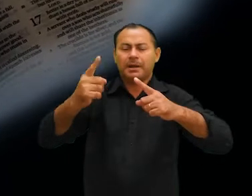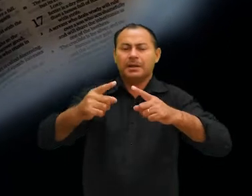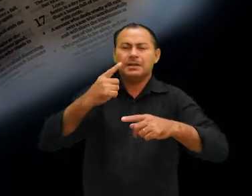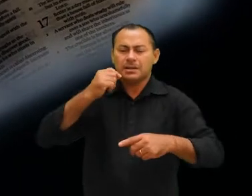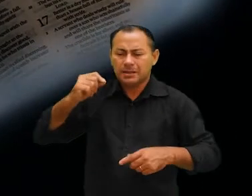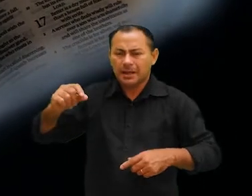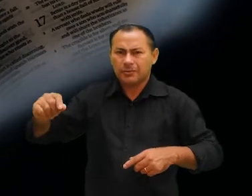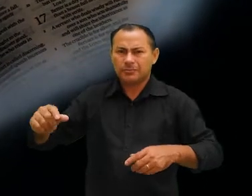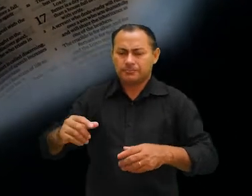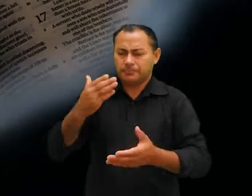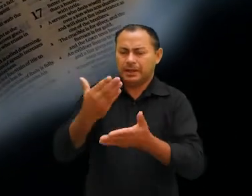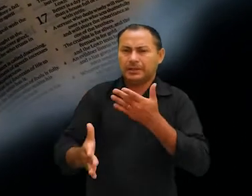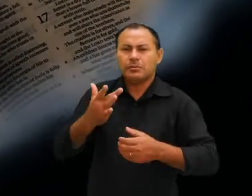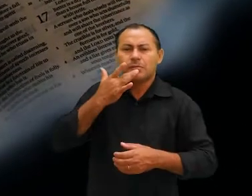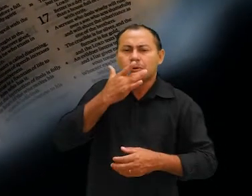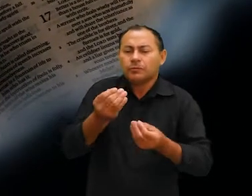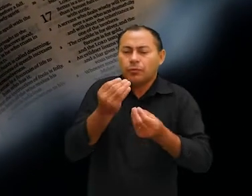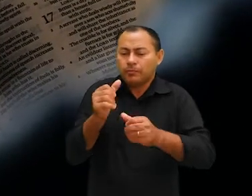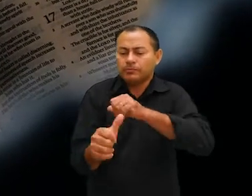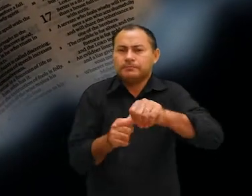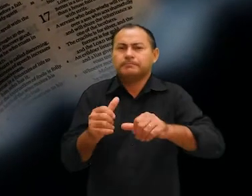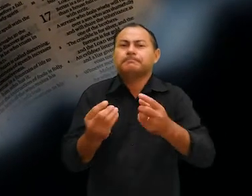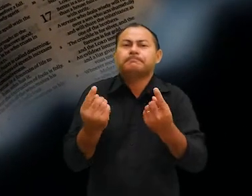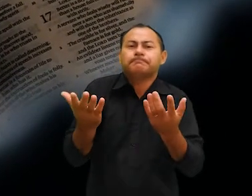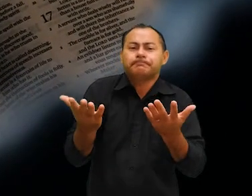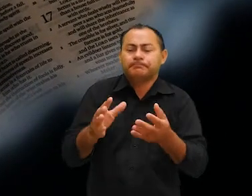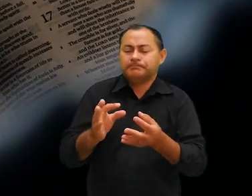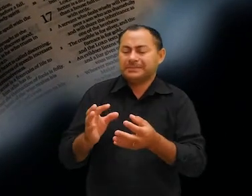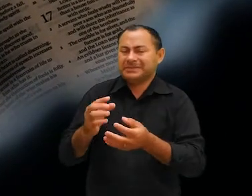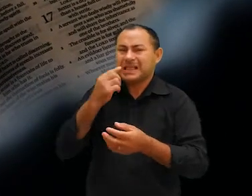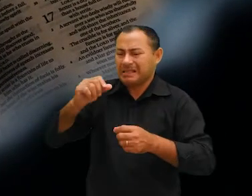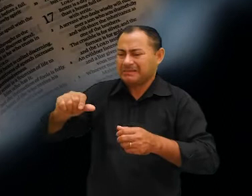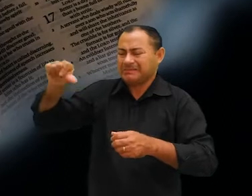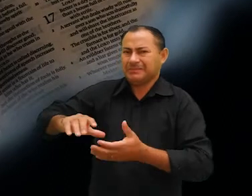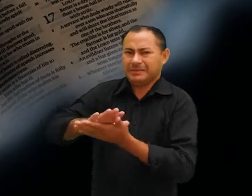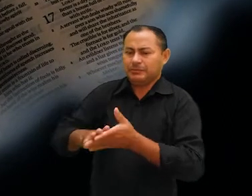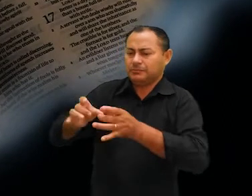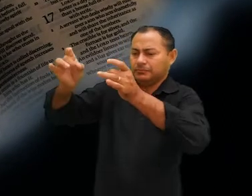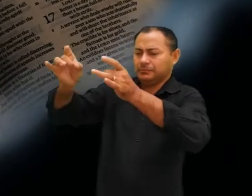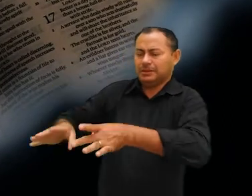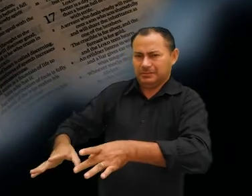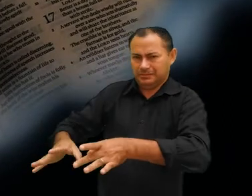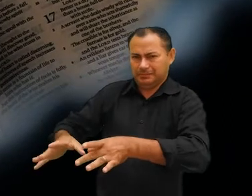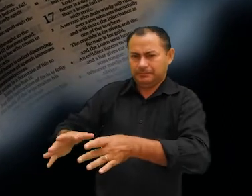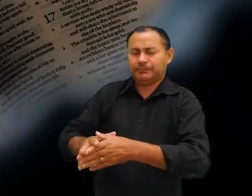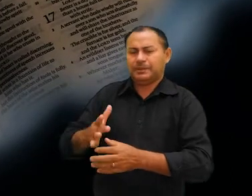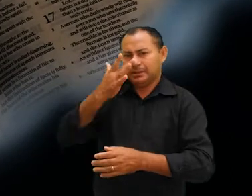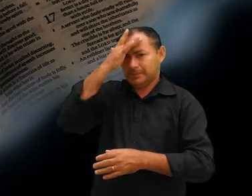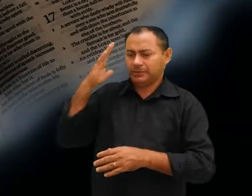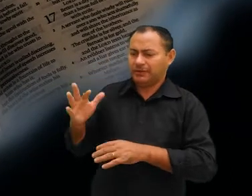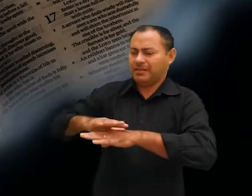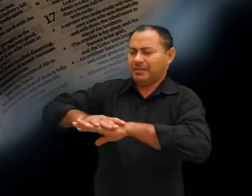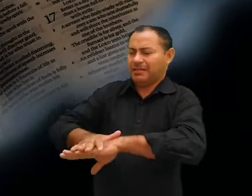mas se o sal perder o seu sabor como restaurá-lo não servirá para nada exceto Para ser jogado fora